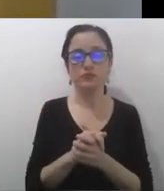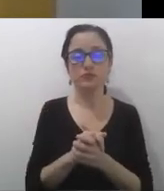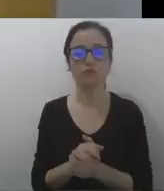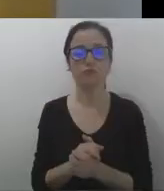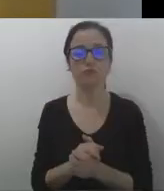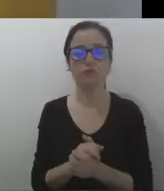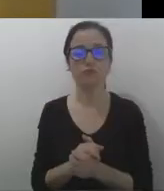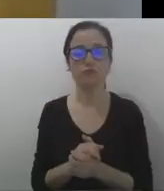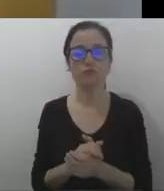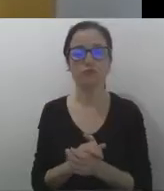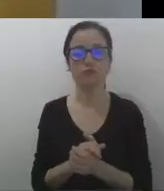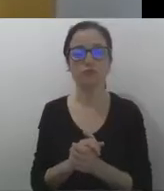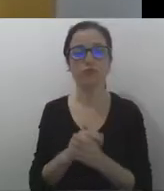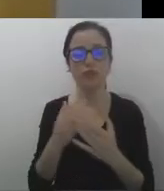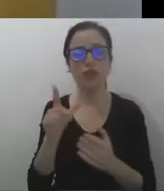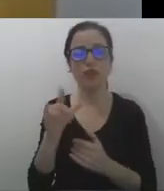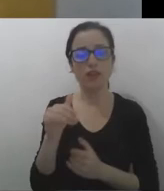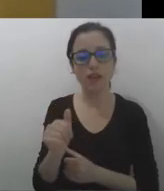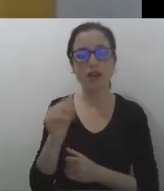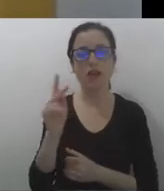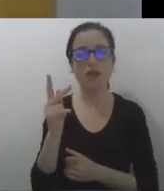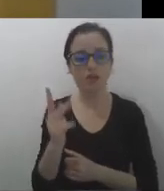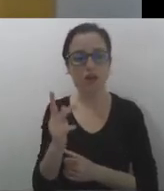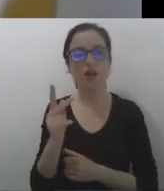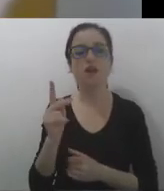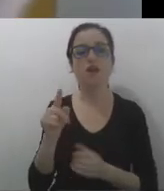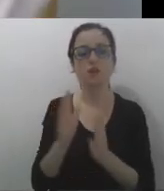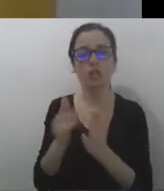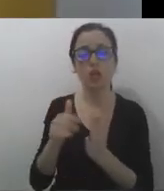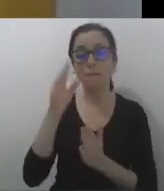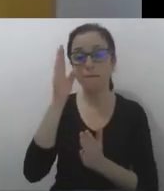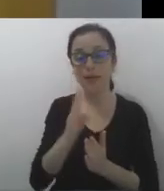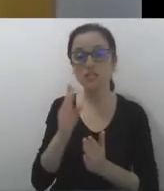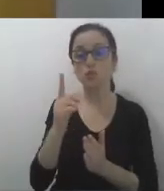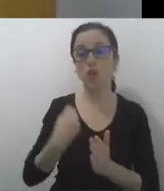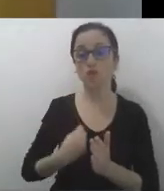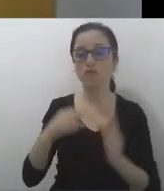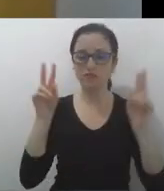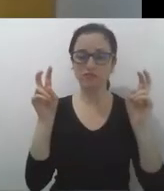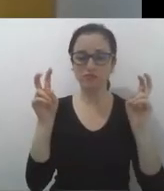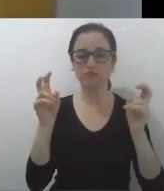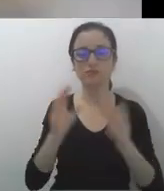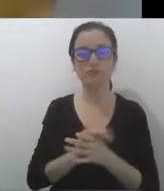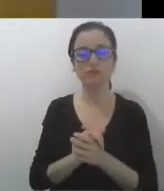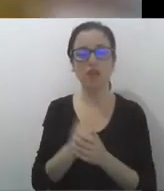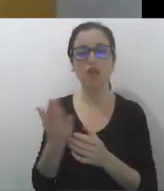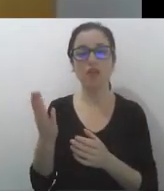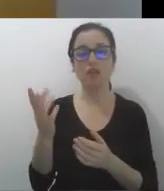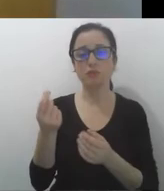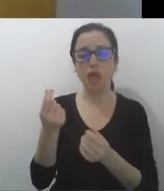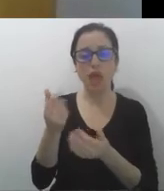a Lígia Schwartz e a Sandra Starling, né, na biografia do Brasil, ela diz,